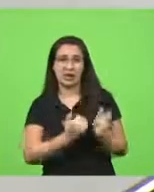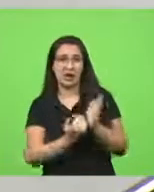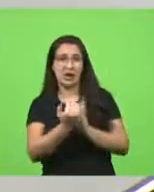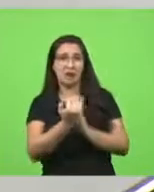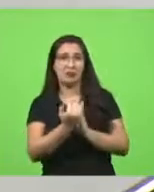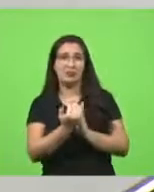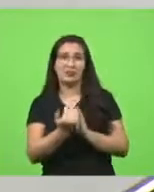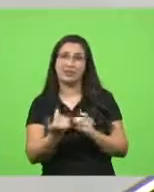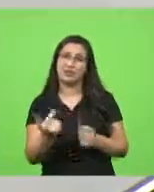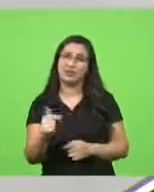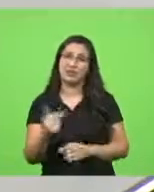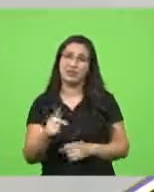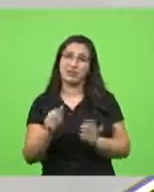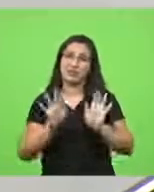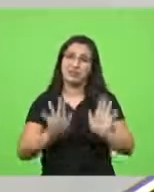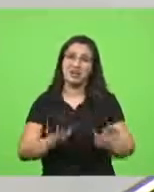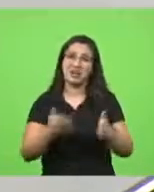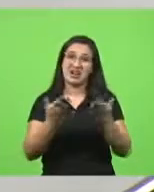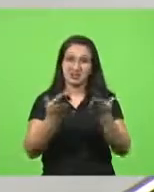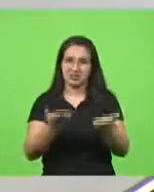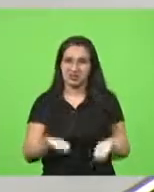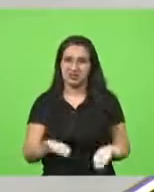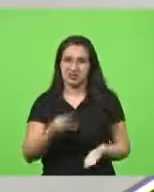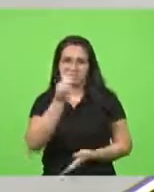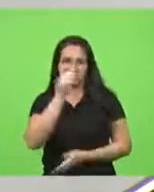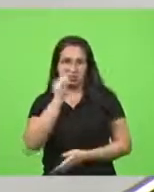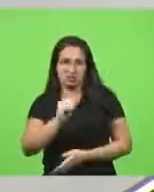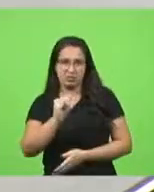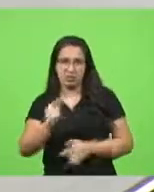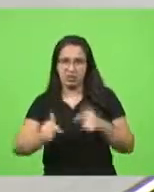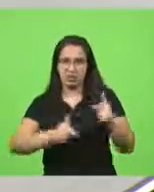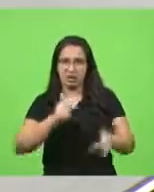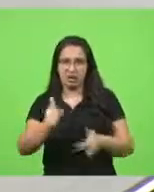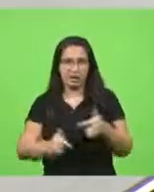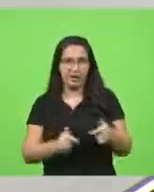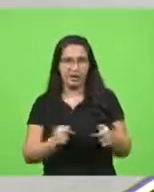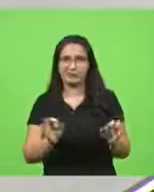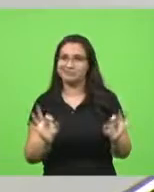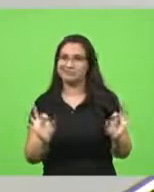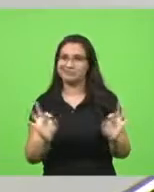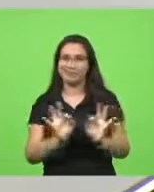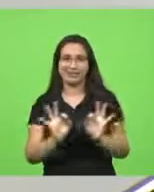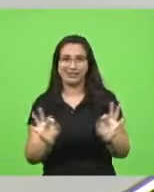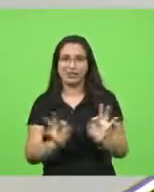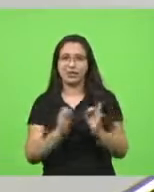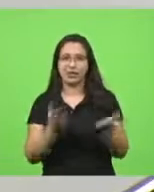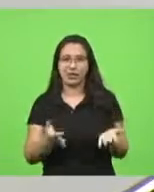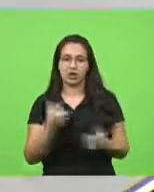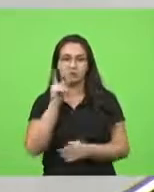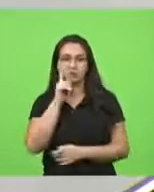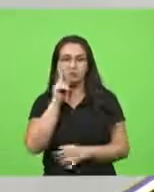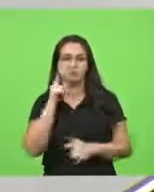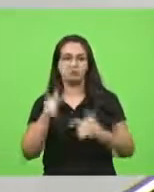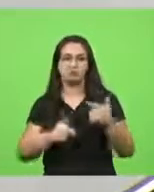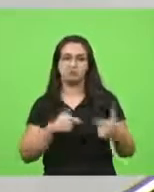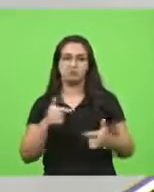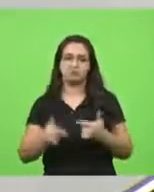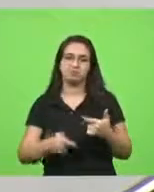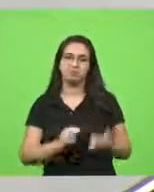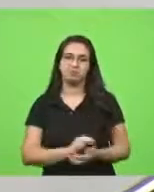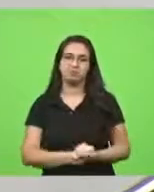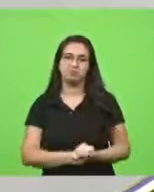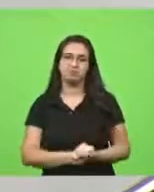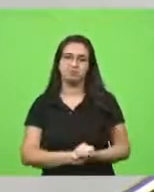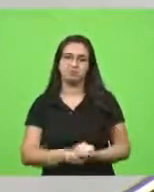jamais arredou o pé um minuto do combate à criminalidade. E que essas notícias,